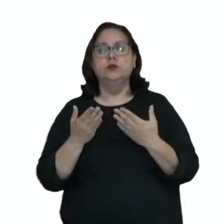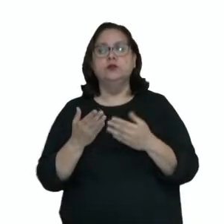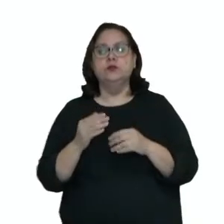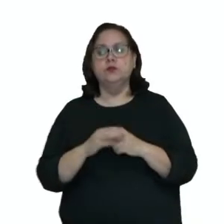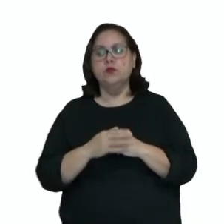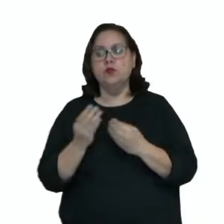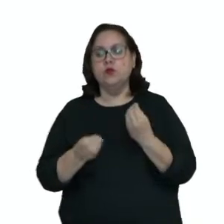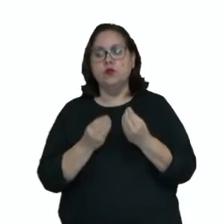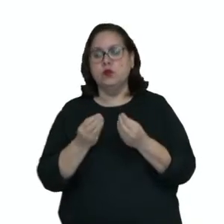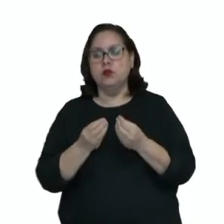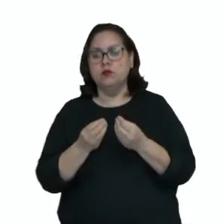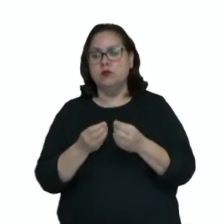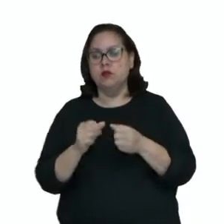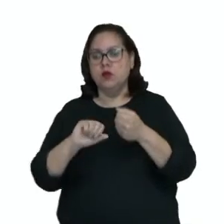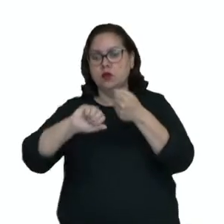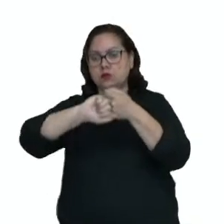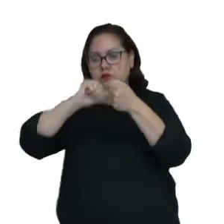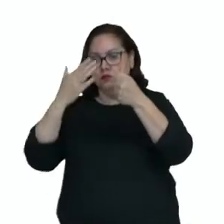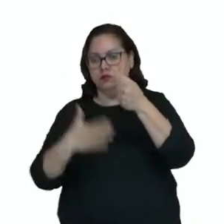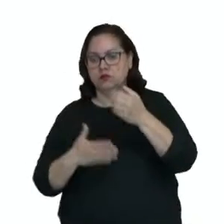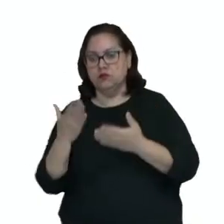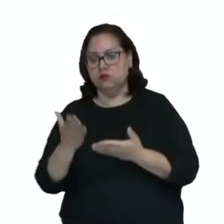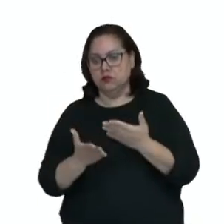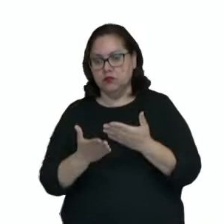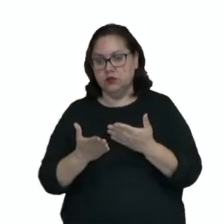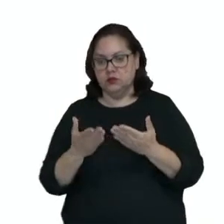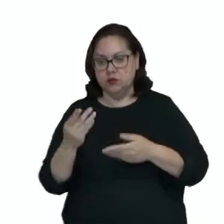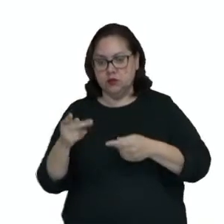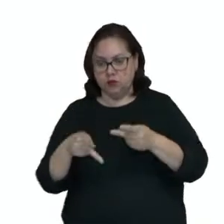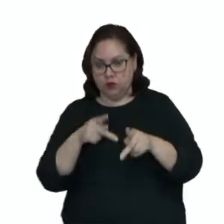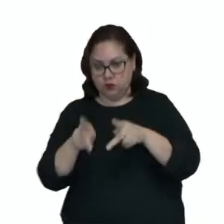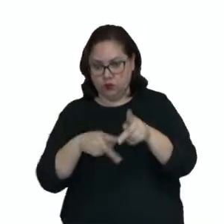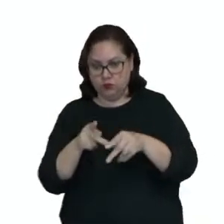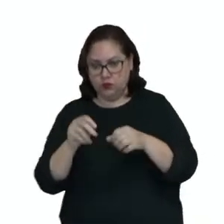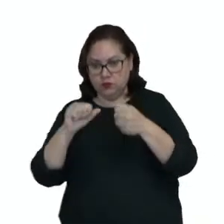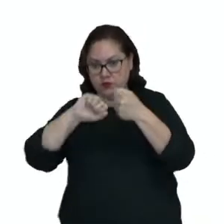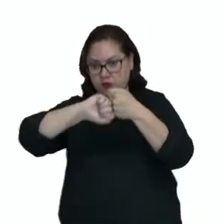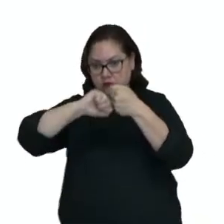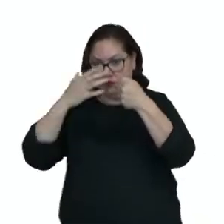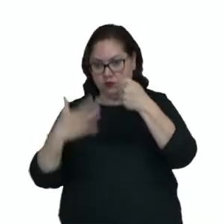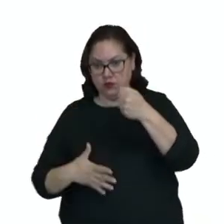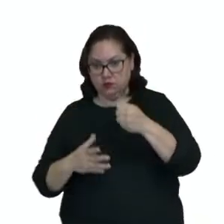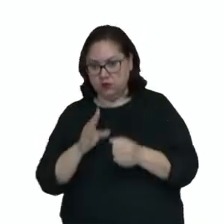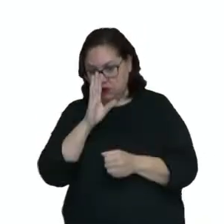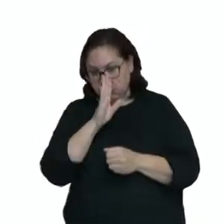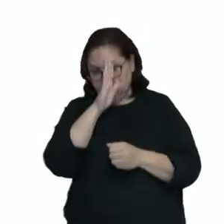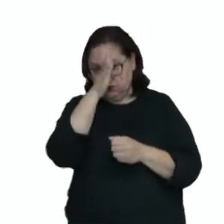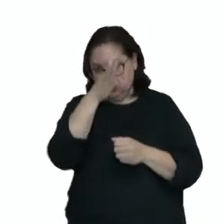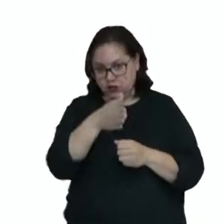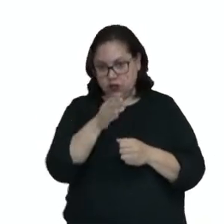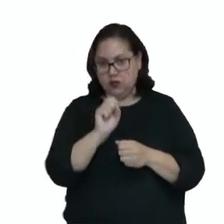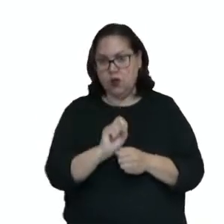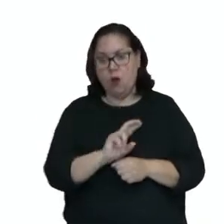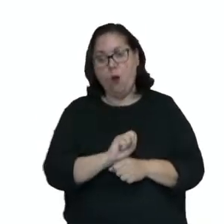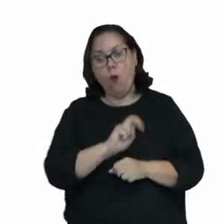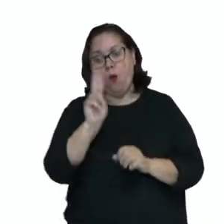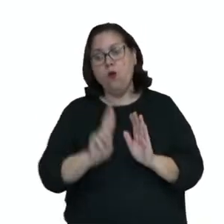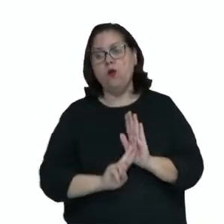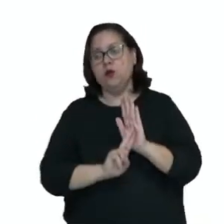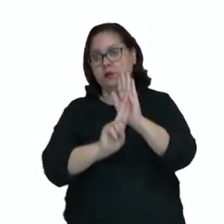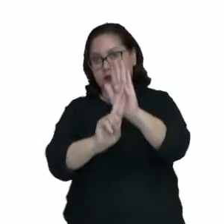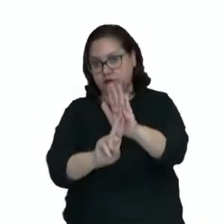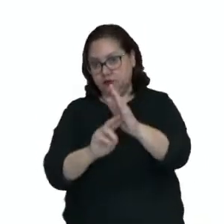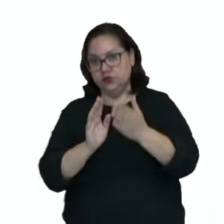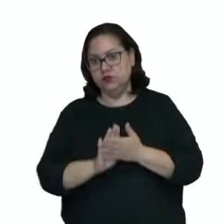Bom, com relação ao modo de participação popular, a democracia pode ser direta ou representativa,